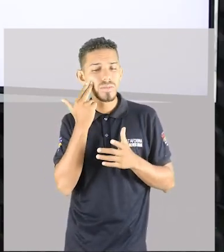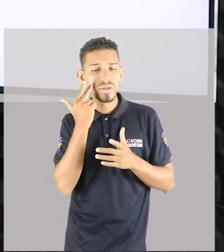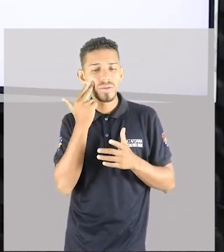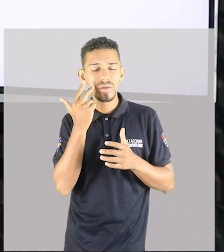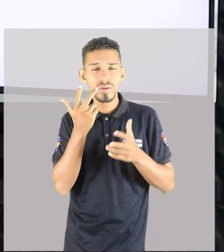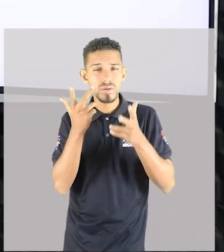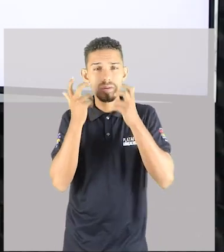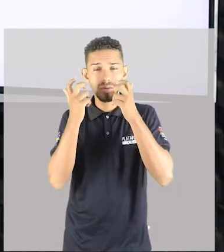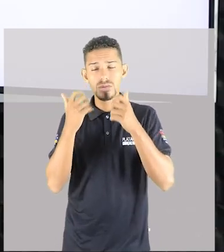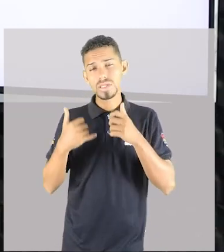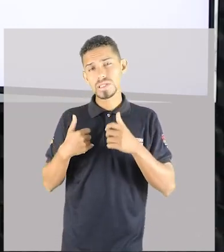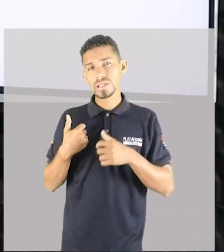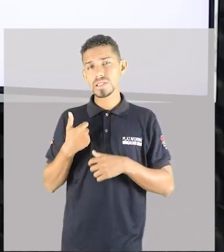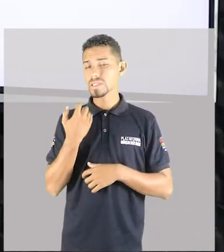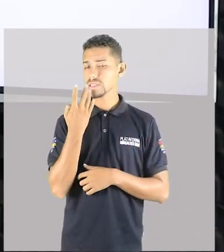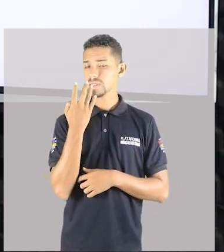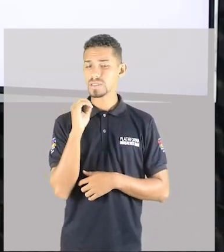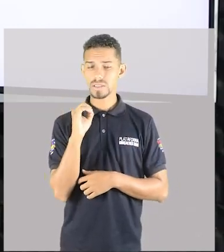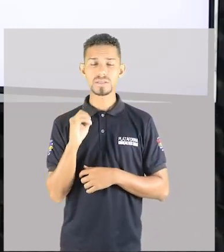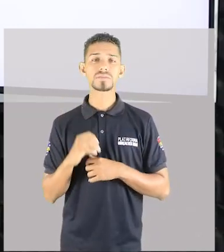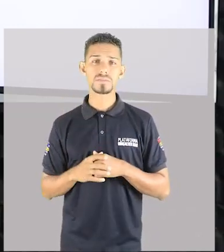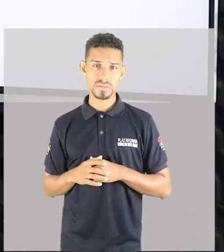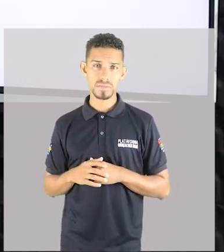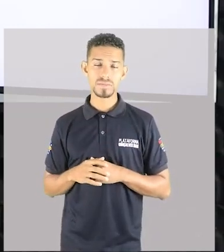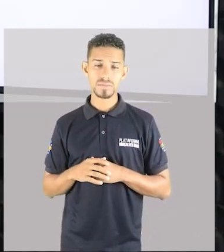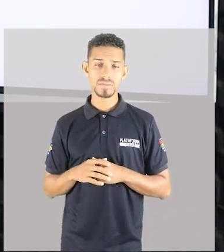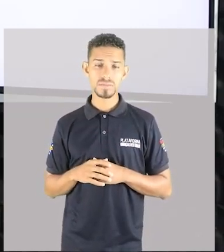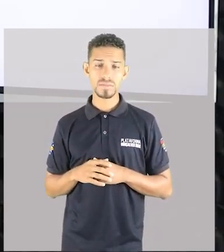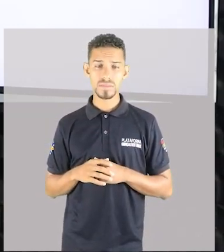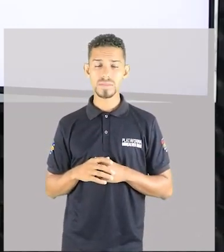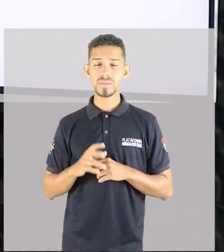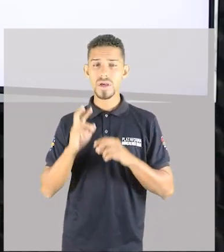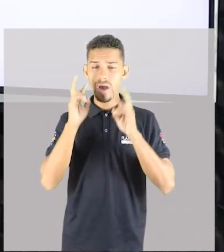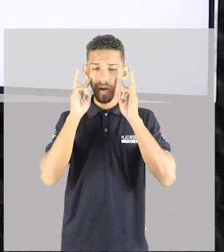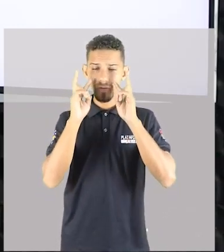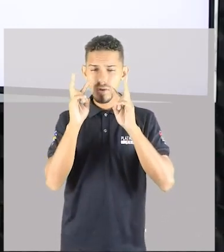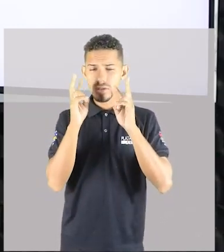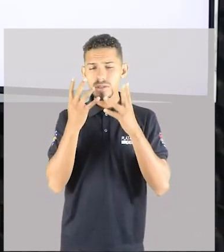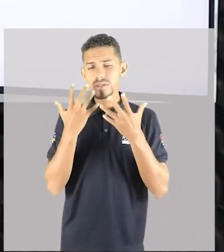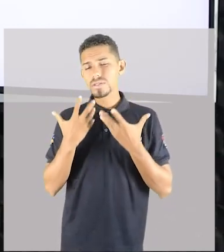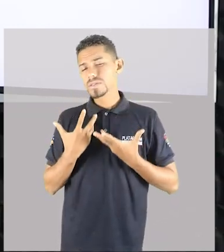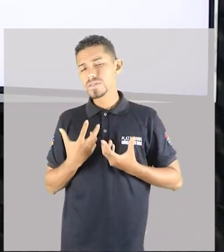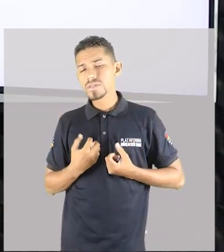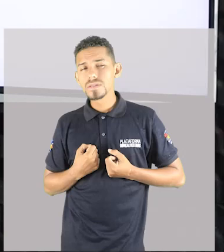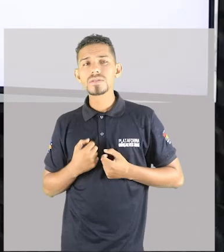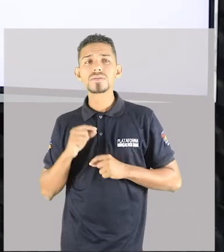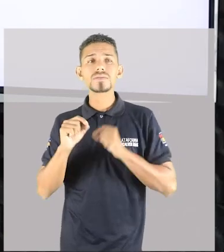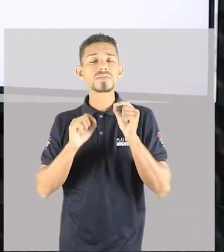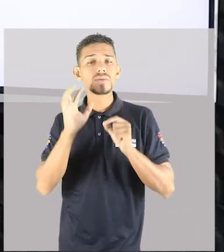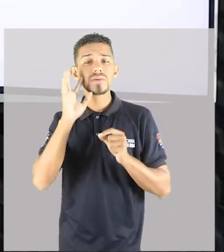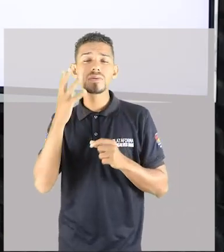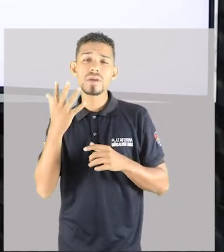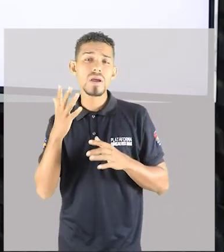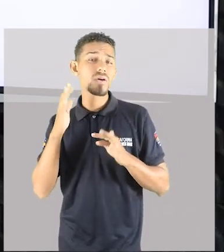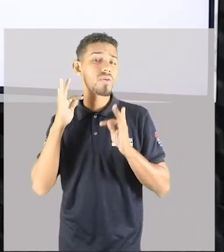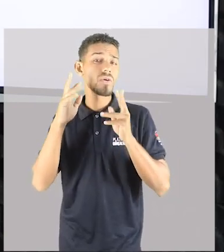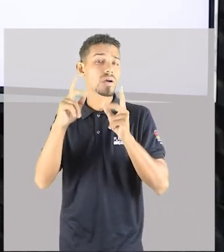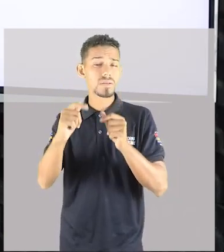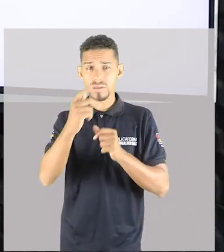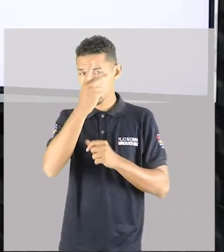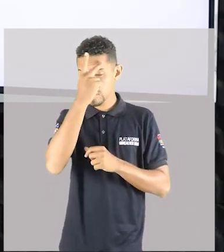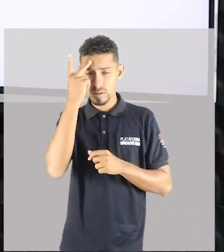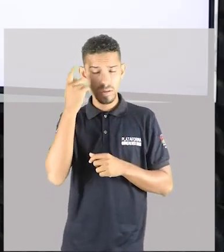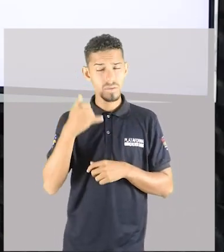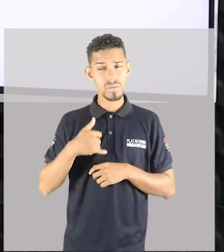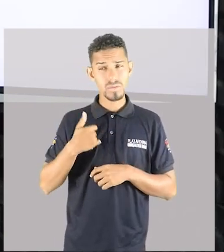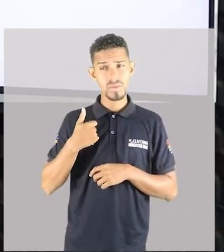ser notada a partir dos 40 anos. Então, a vista cansada, ela vai agir em quase todas as pessoas